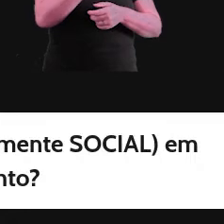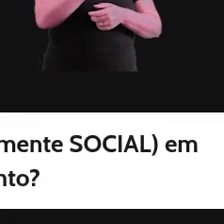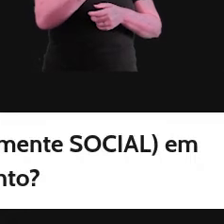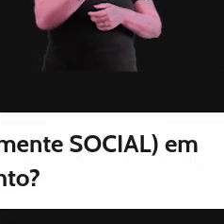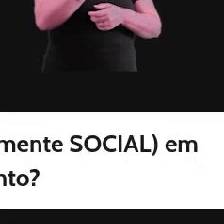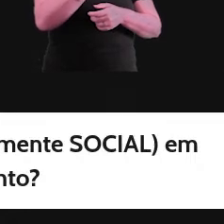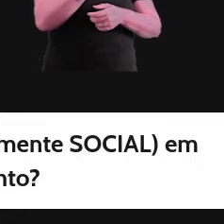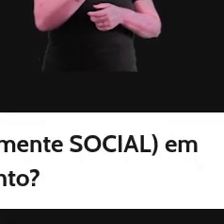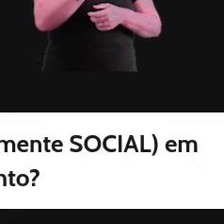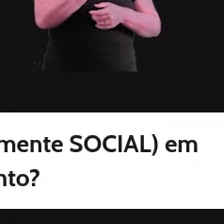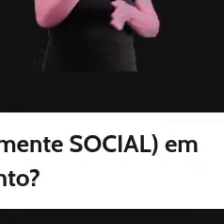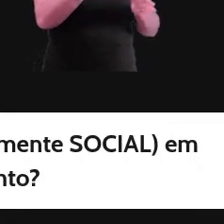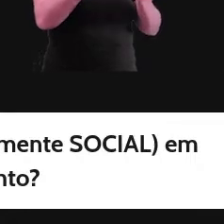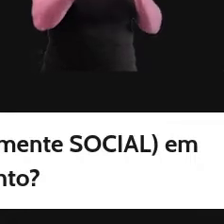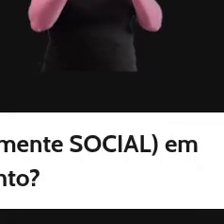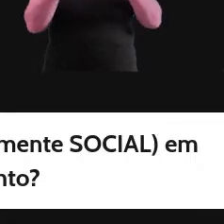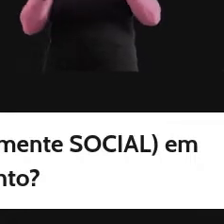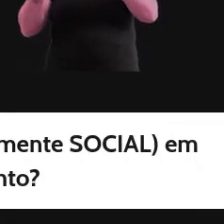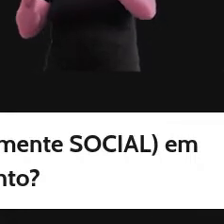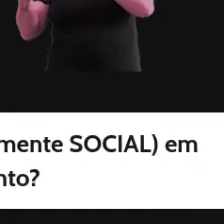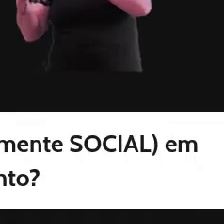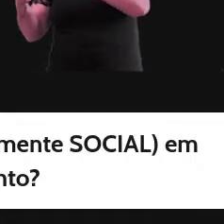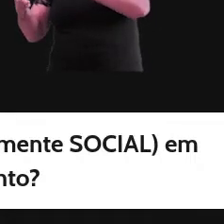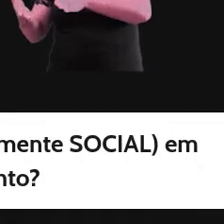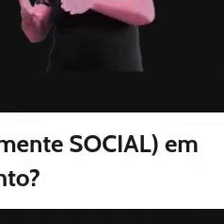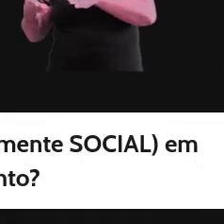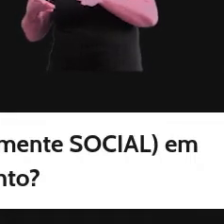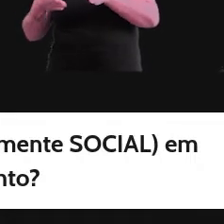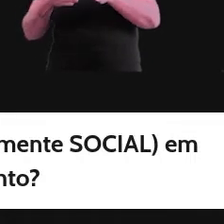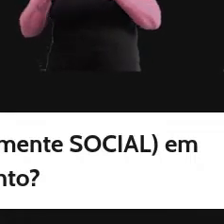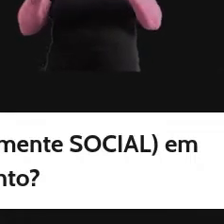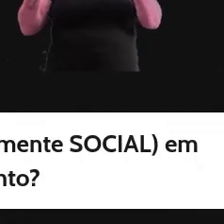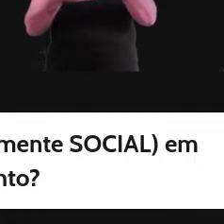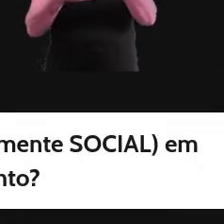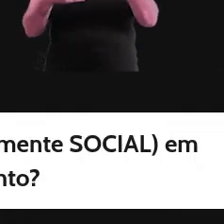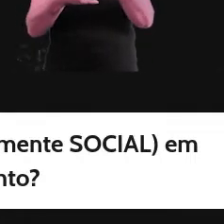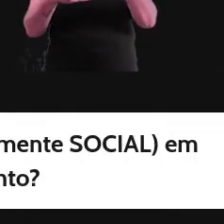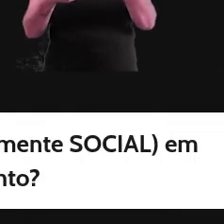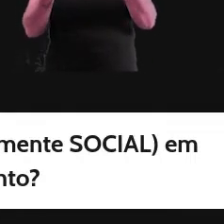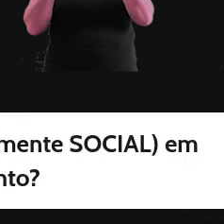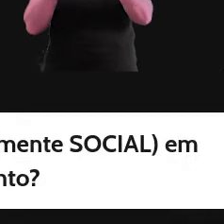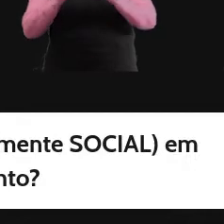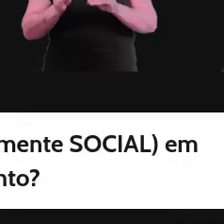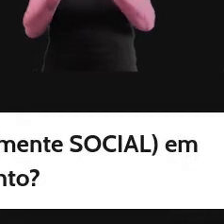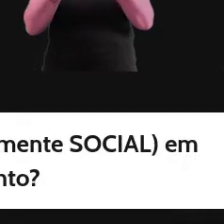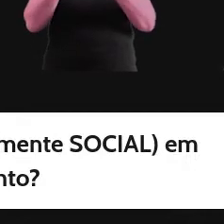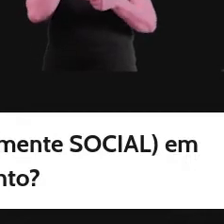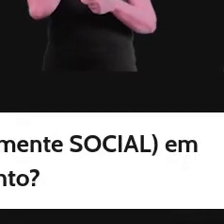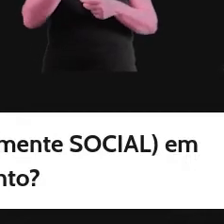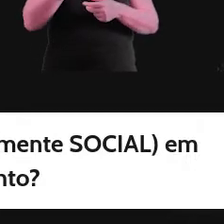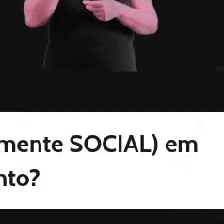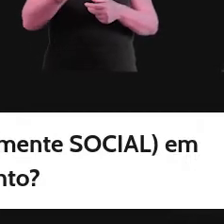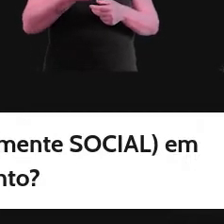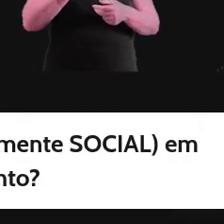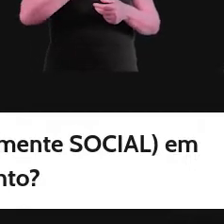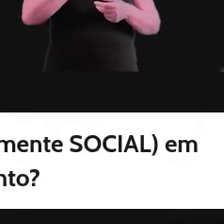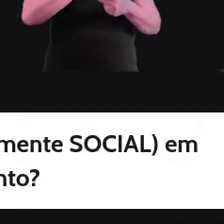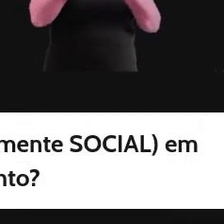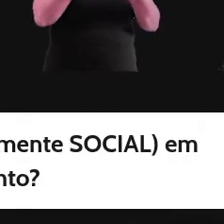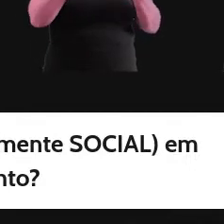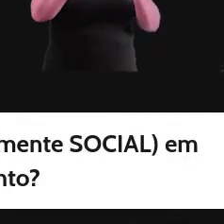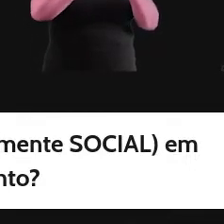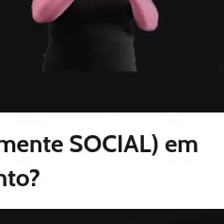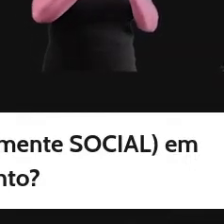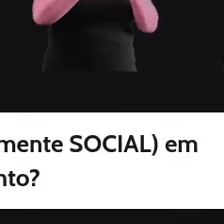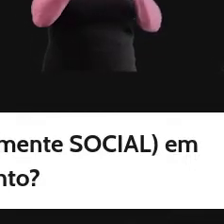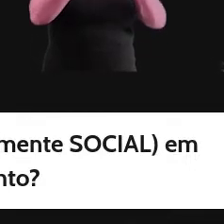manteve, Jéssica, durante toda a live. Ela colocou ótimas falas. Ainda há muito o que fazer, mas avançamos muito nos